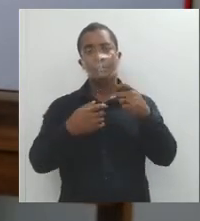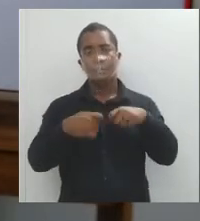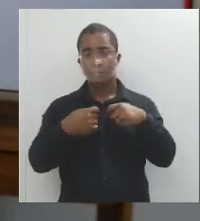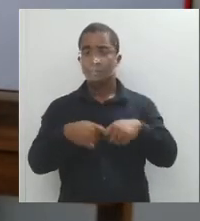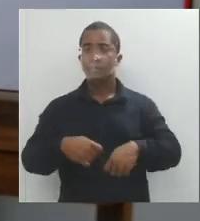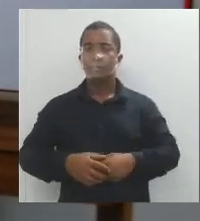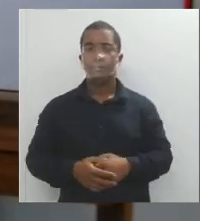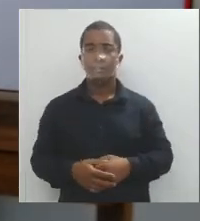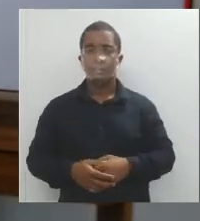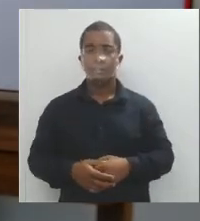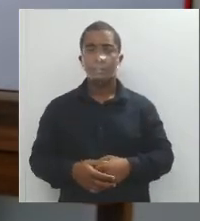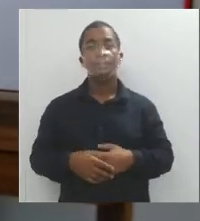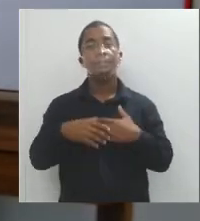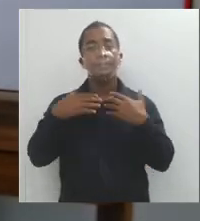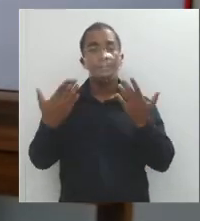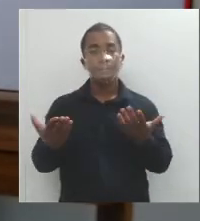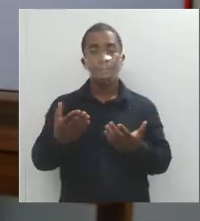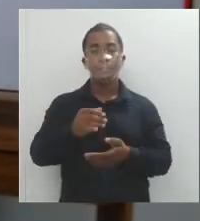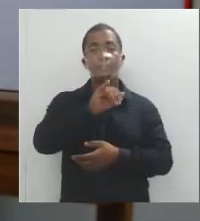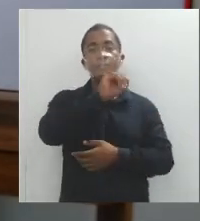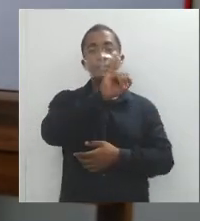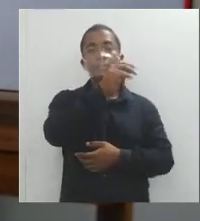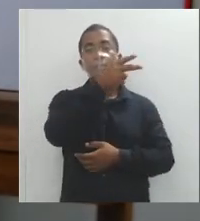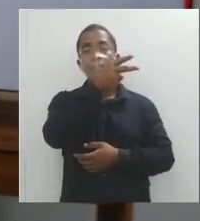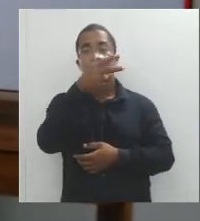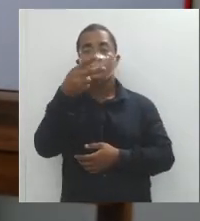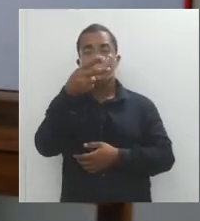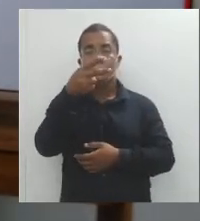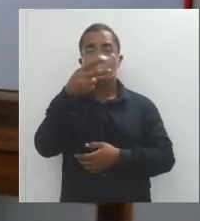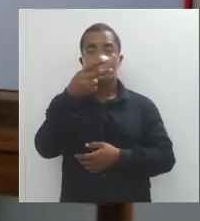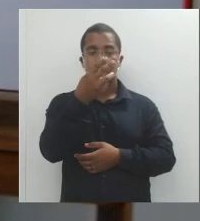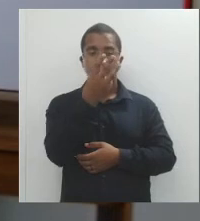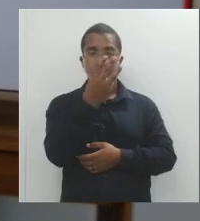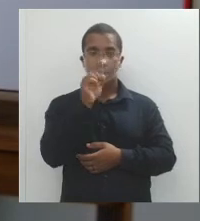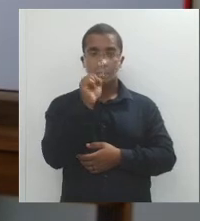3.200. Então, ó, I é igual a